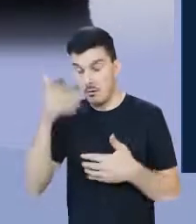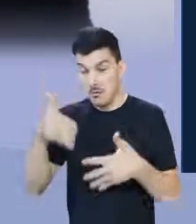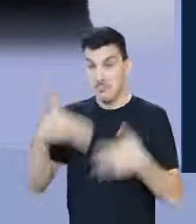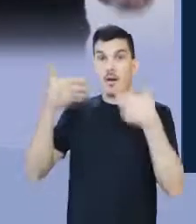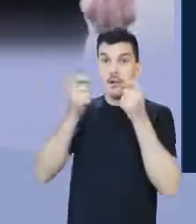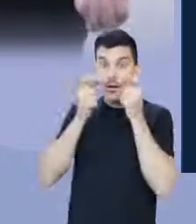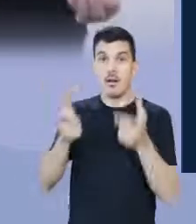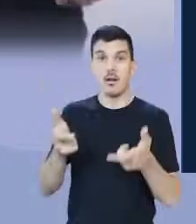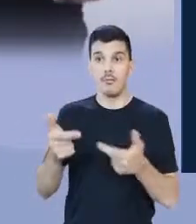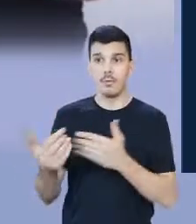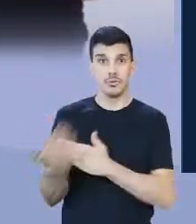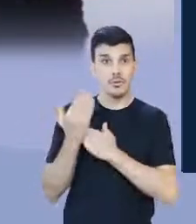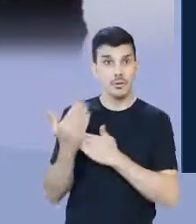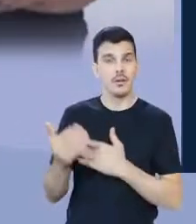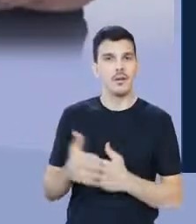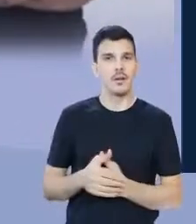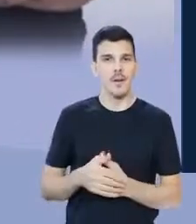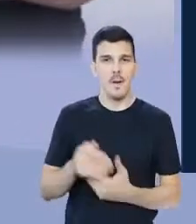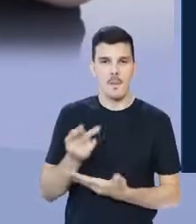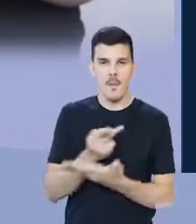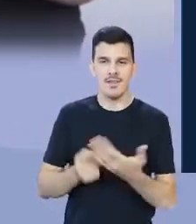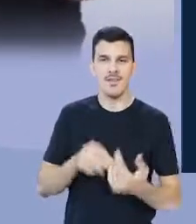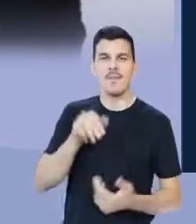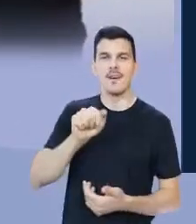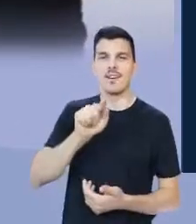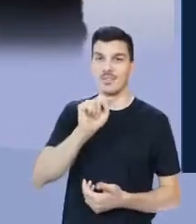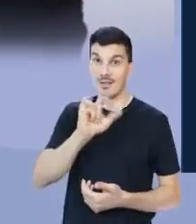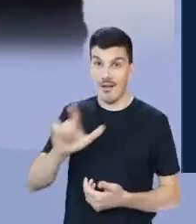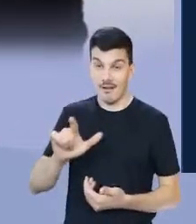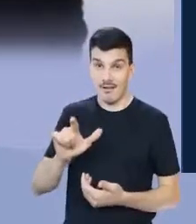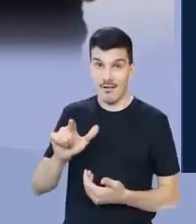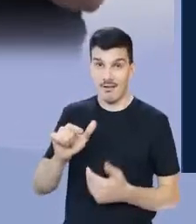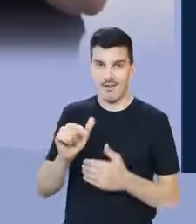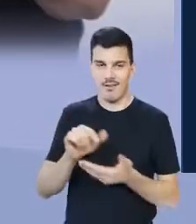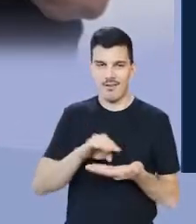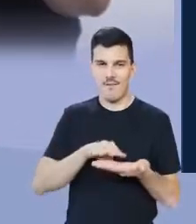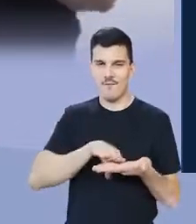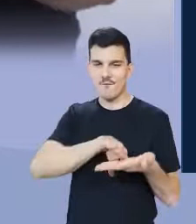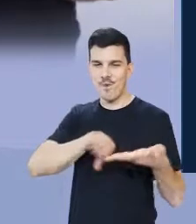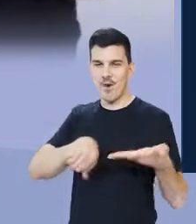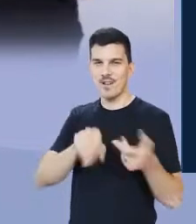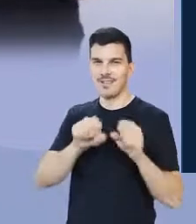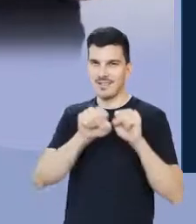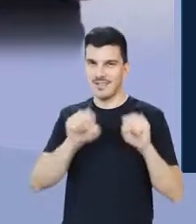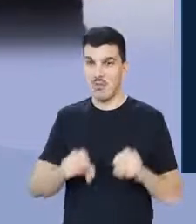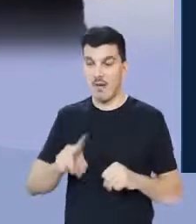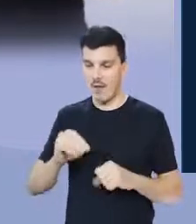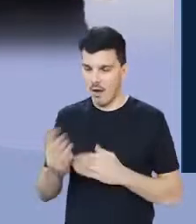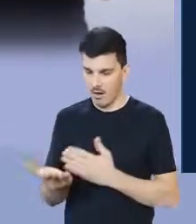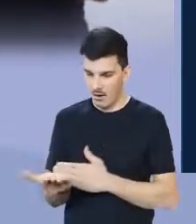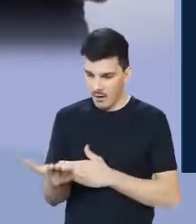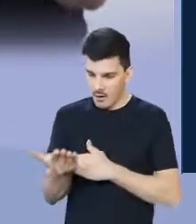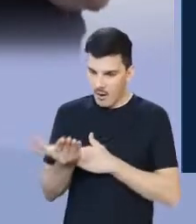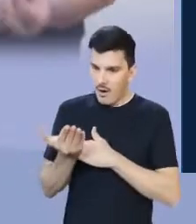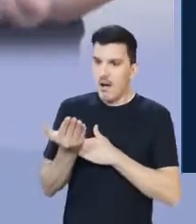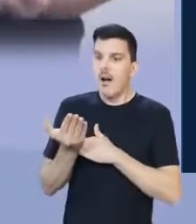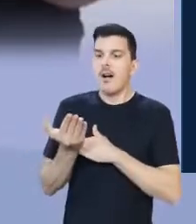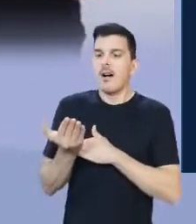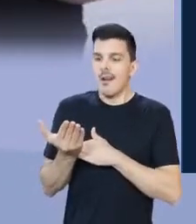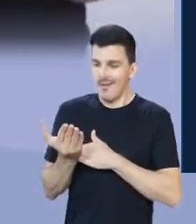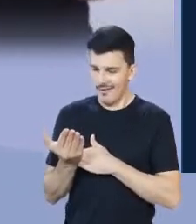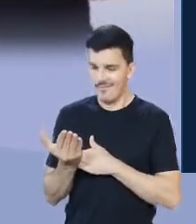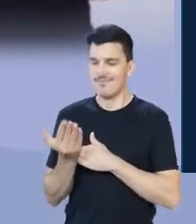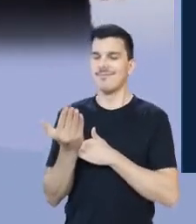alguém me desperte. A poesia marginal, aquela que está fora do sistema, vai despertar